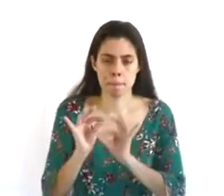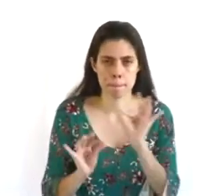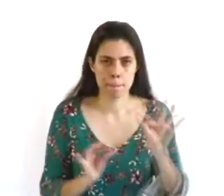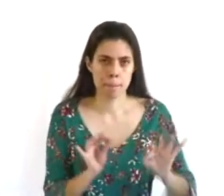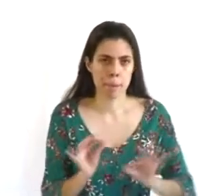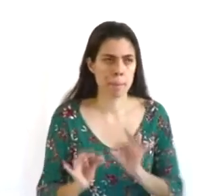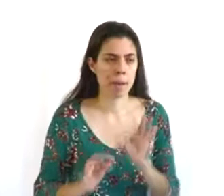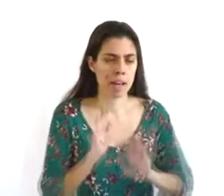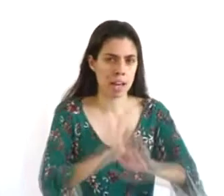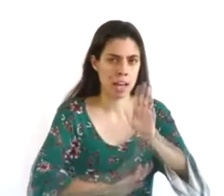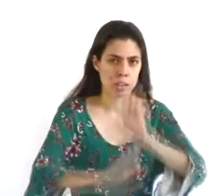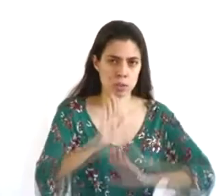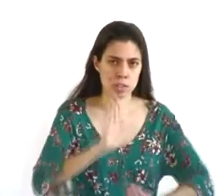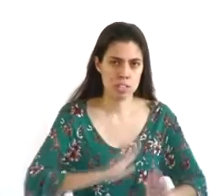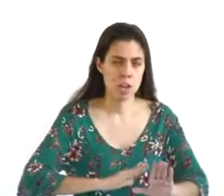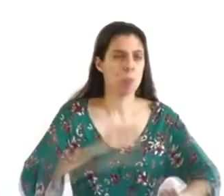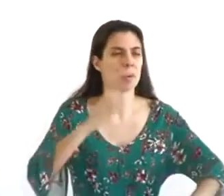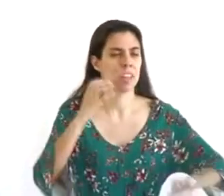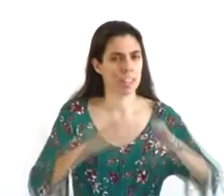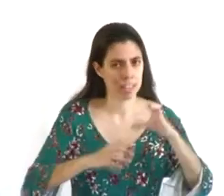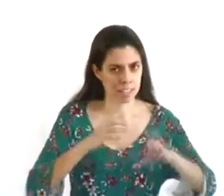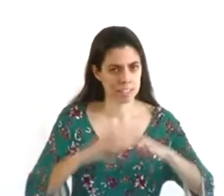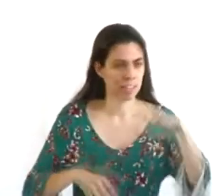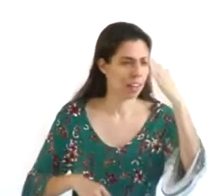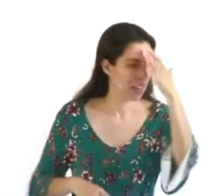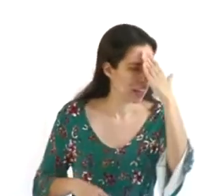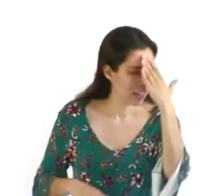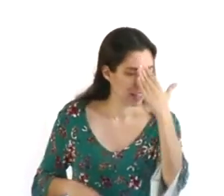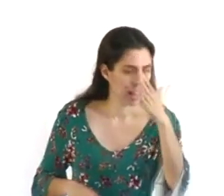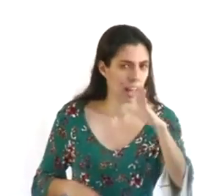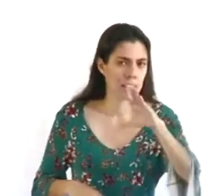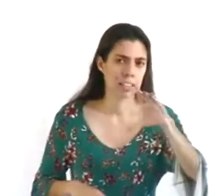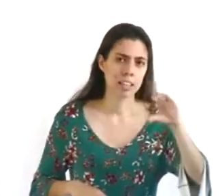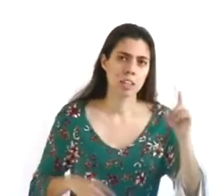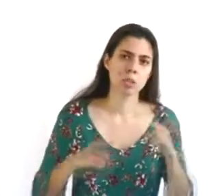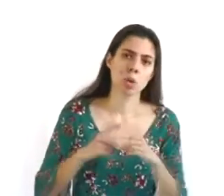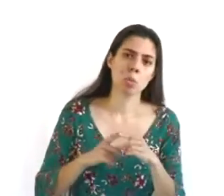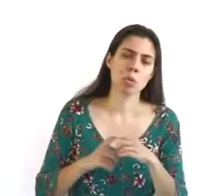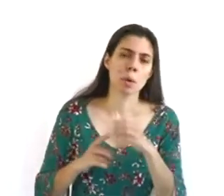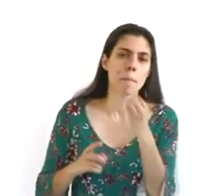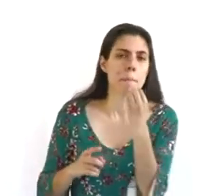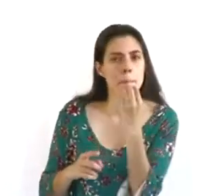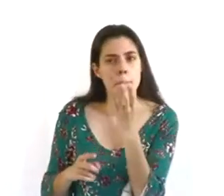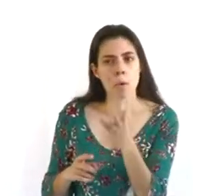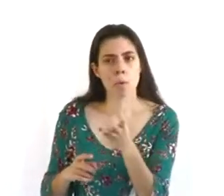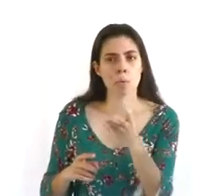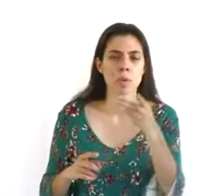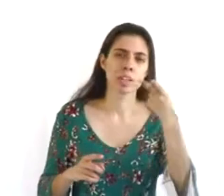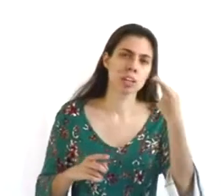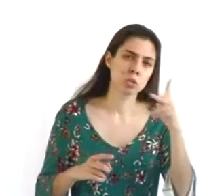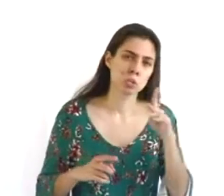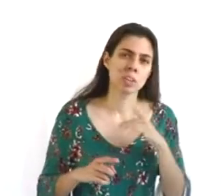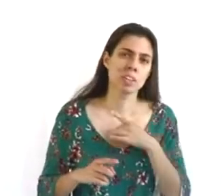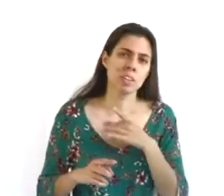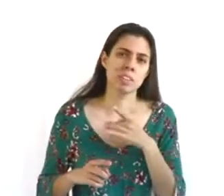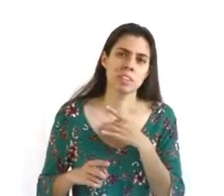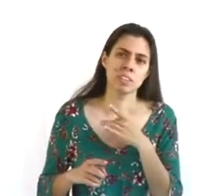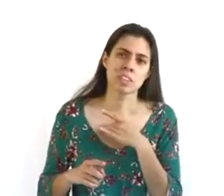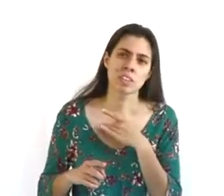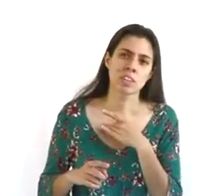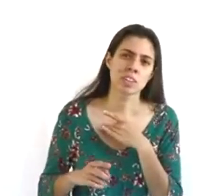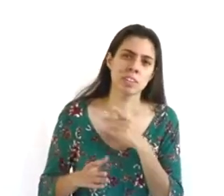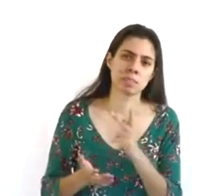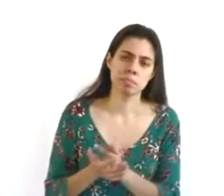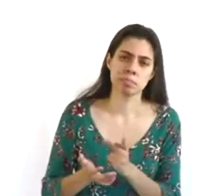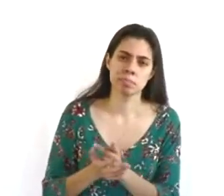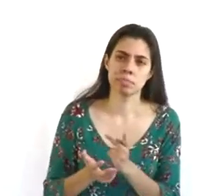cantaram: rendei graças ao Senhor, porque Ele é bom, porque a sua misericórdia